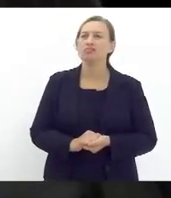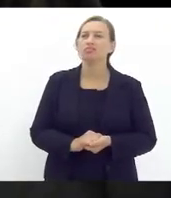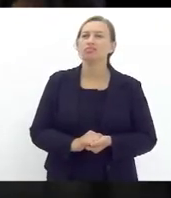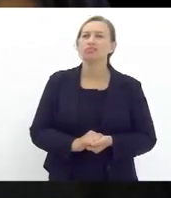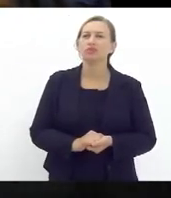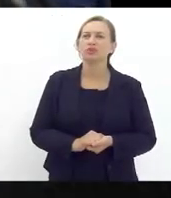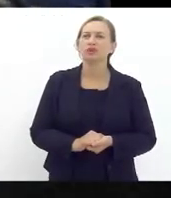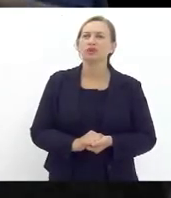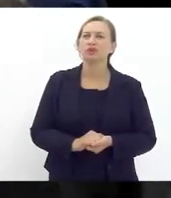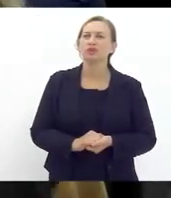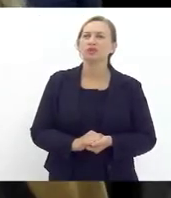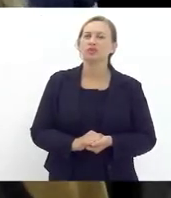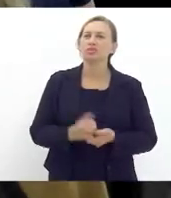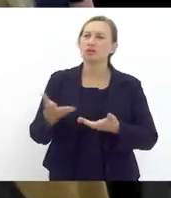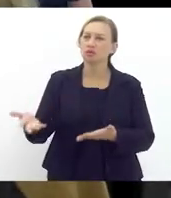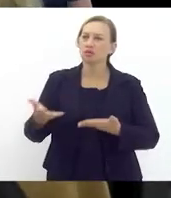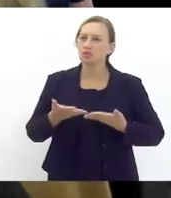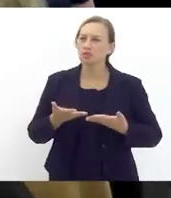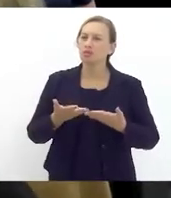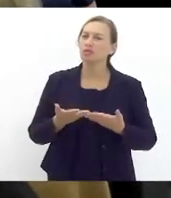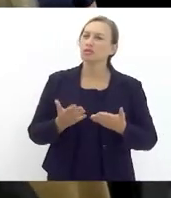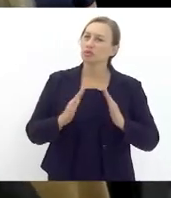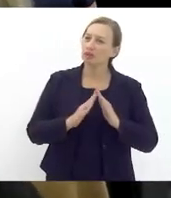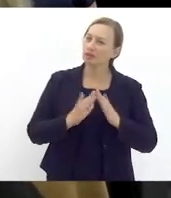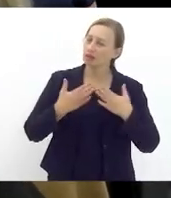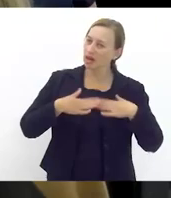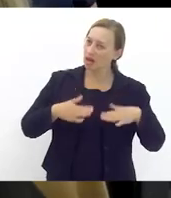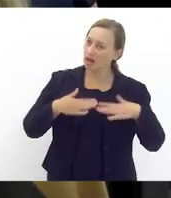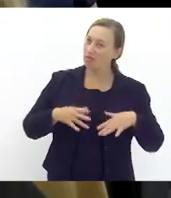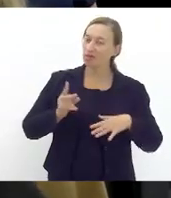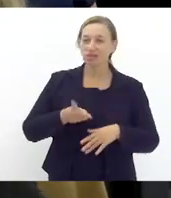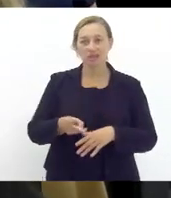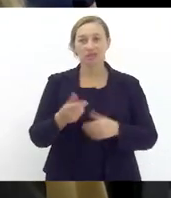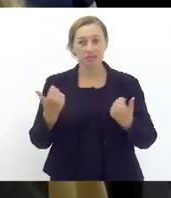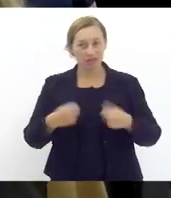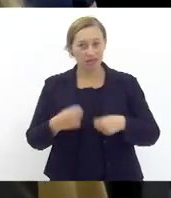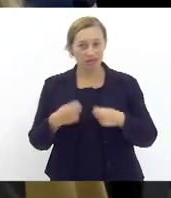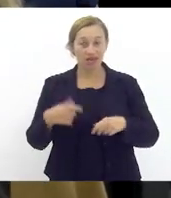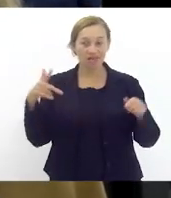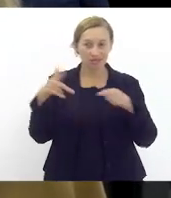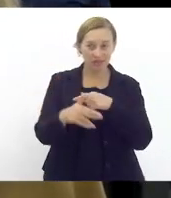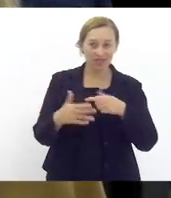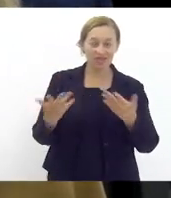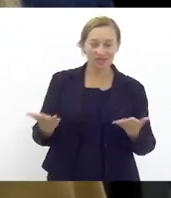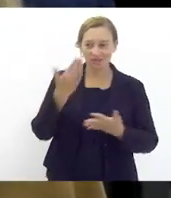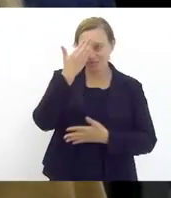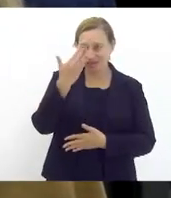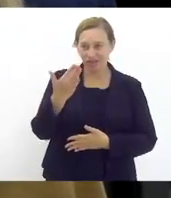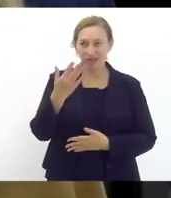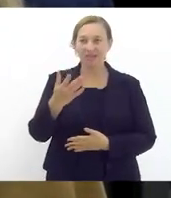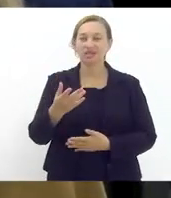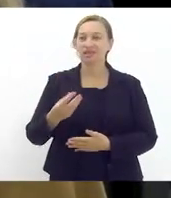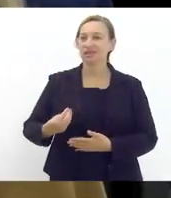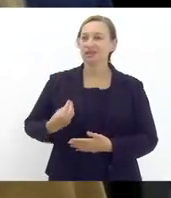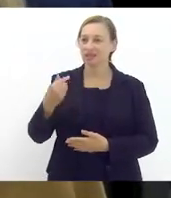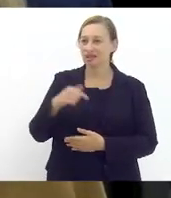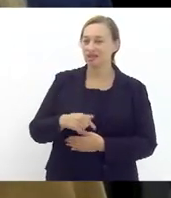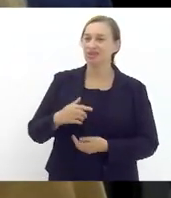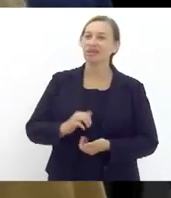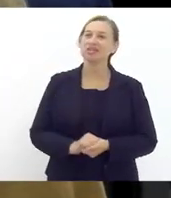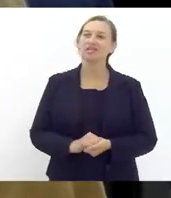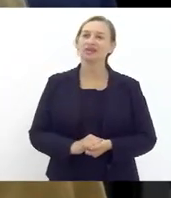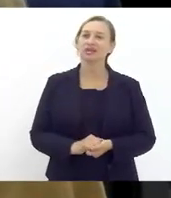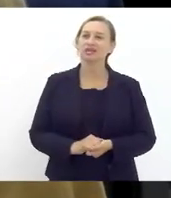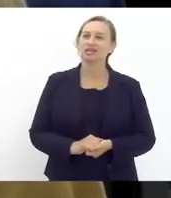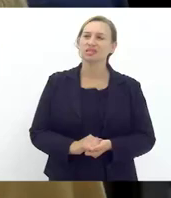que me convidou para casa você fique tranquila Sempre que precisar para interromper muito obrigado por estar aqui inclusive